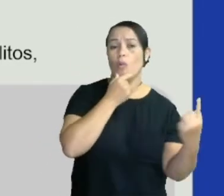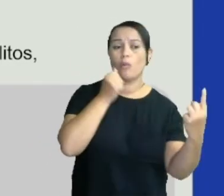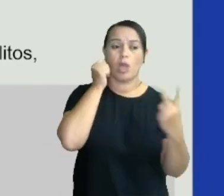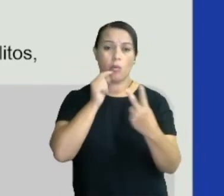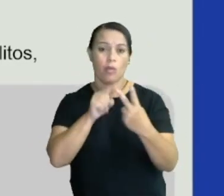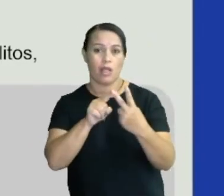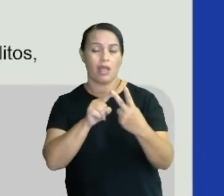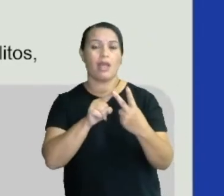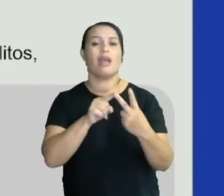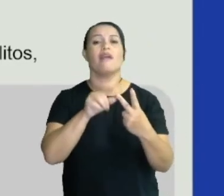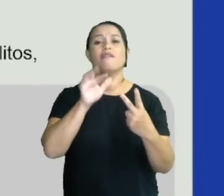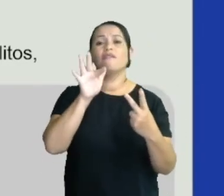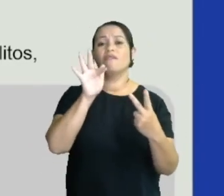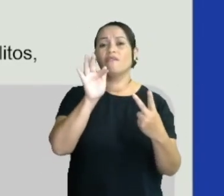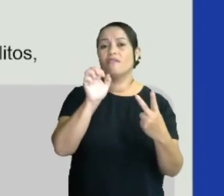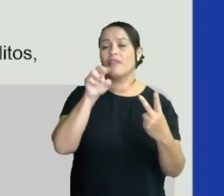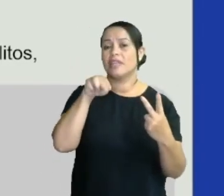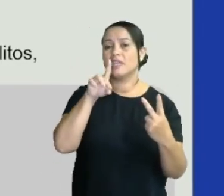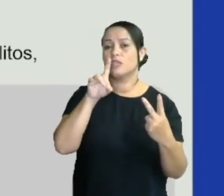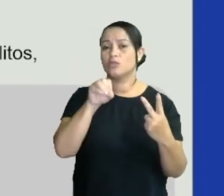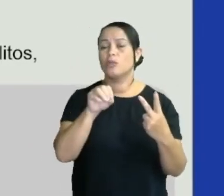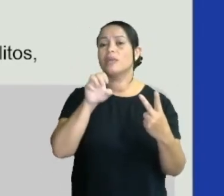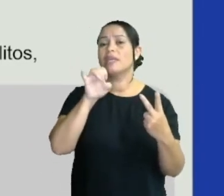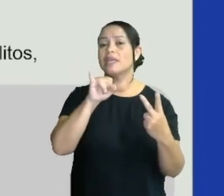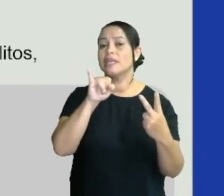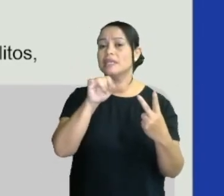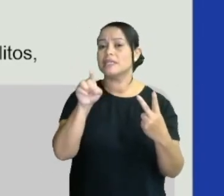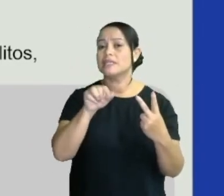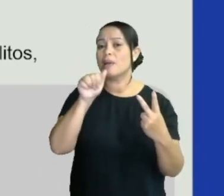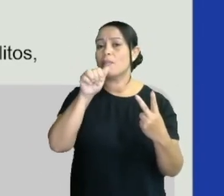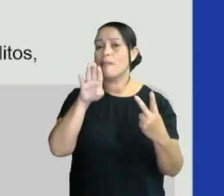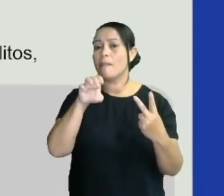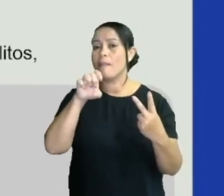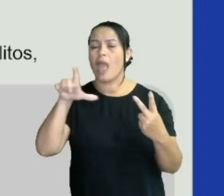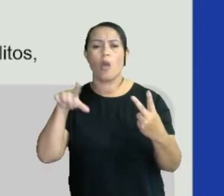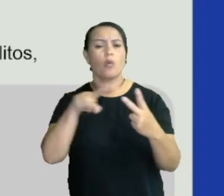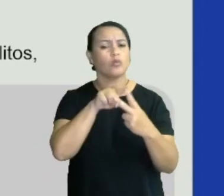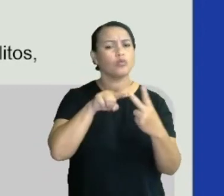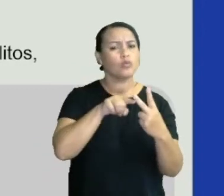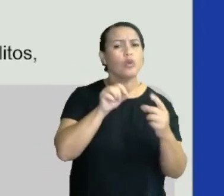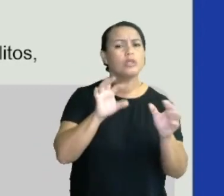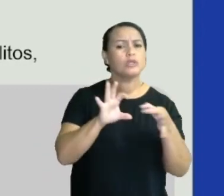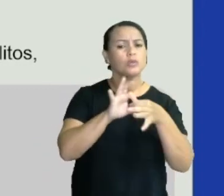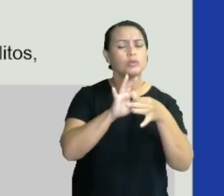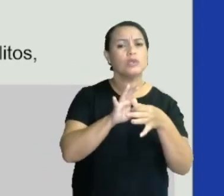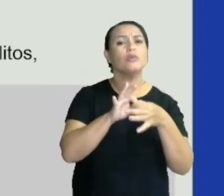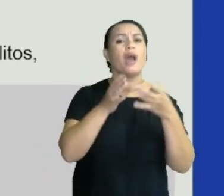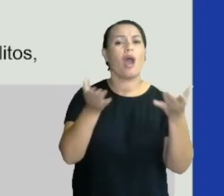unem, quando esses reinos se unem, vai contribuir para